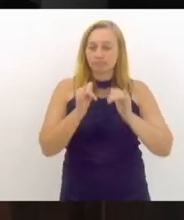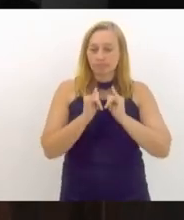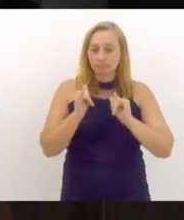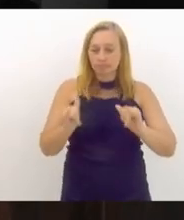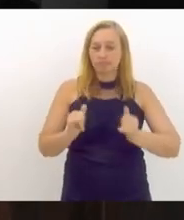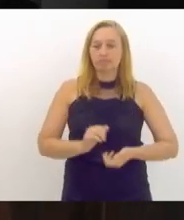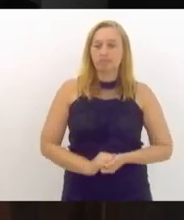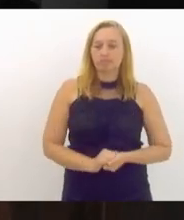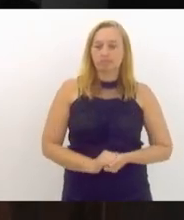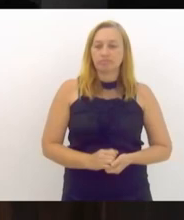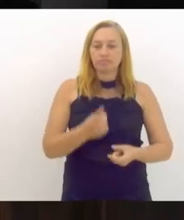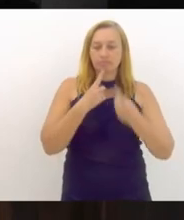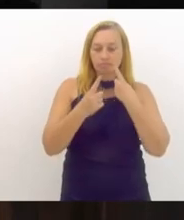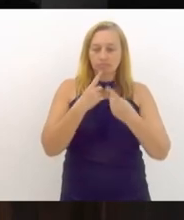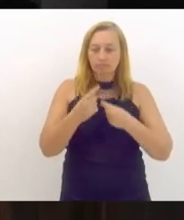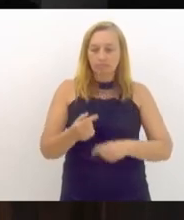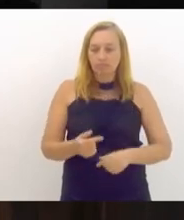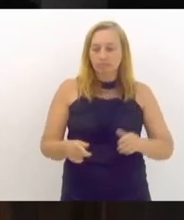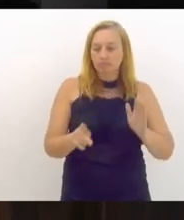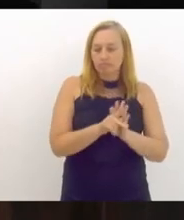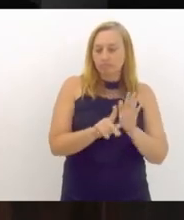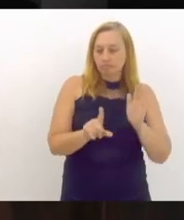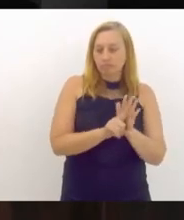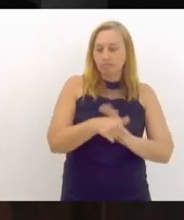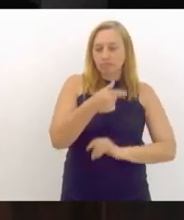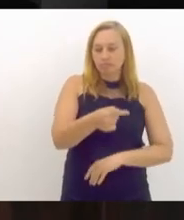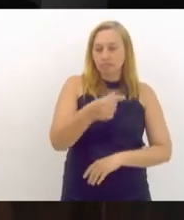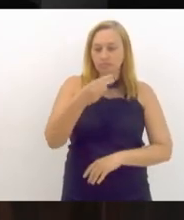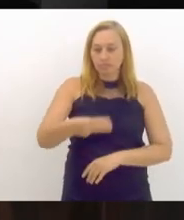Anuncio. Em discussão, projeto de lei número